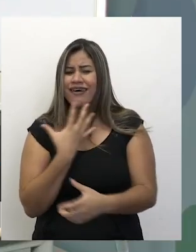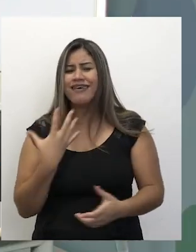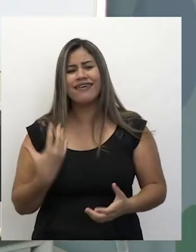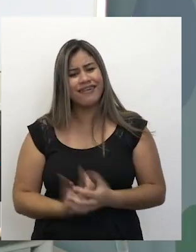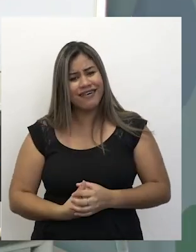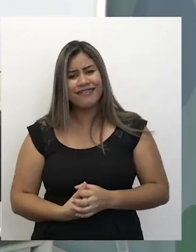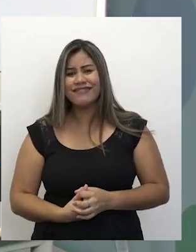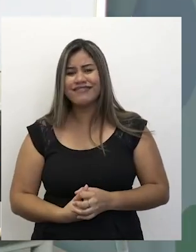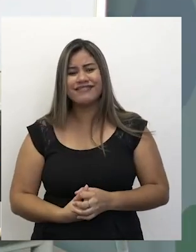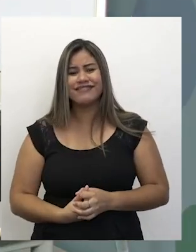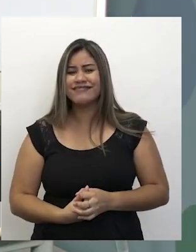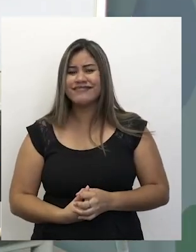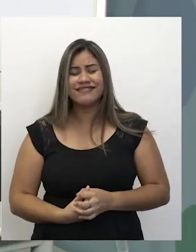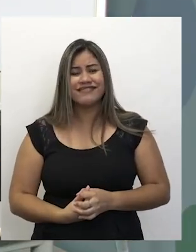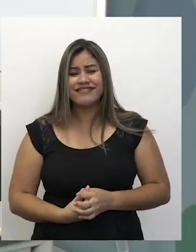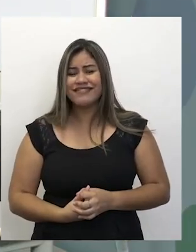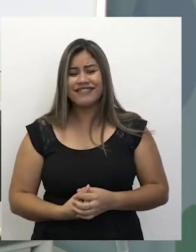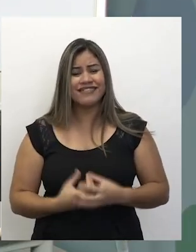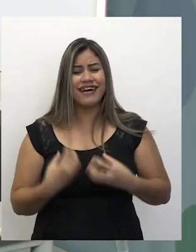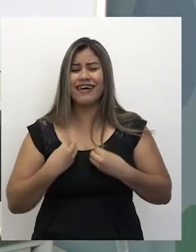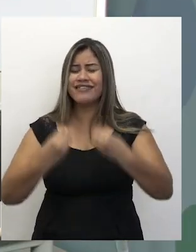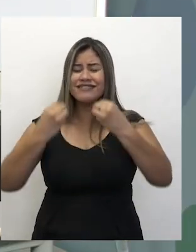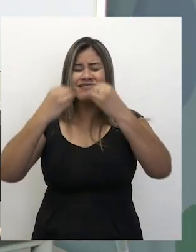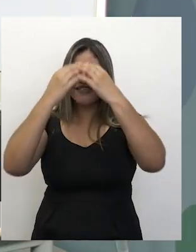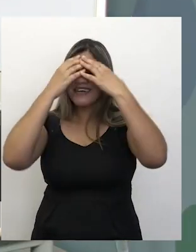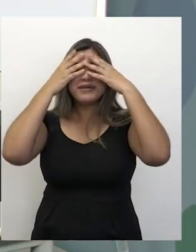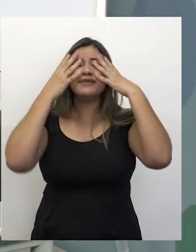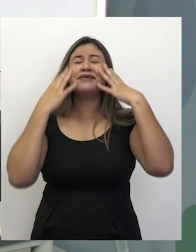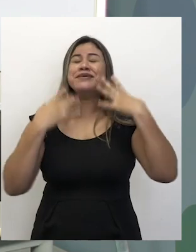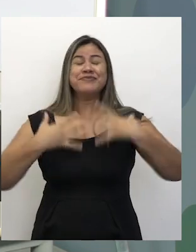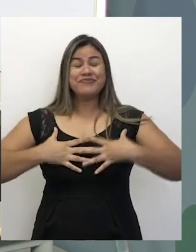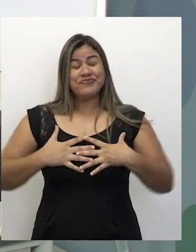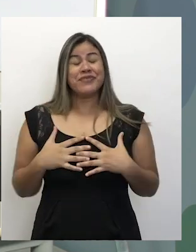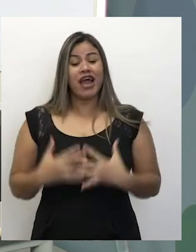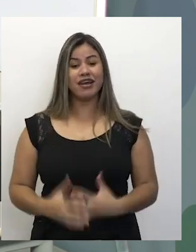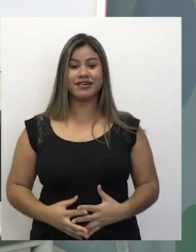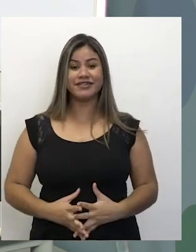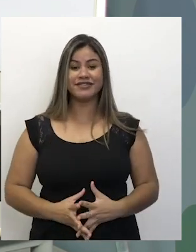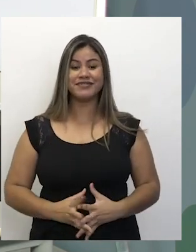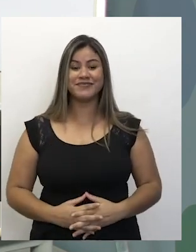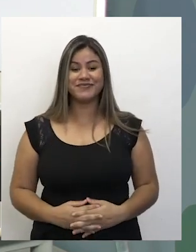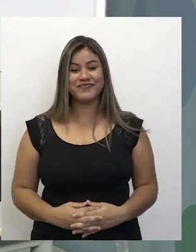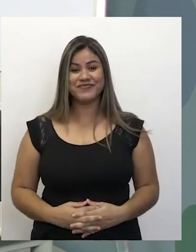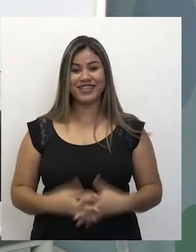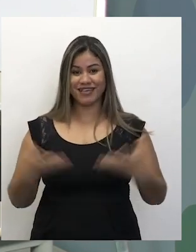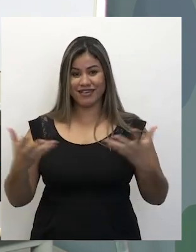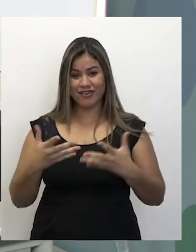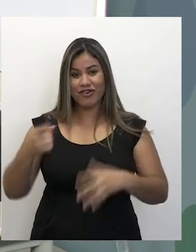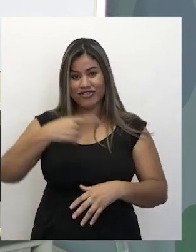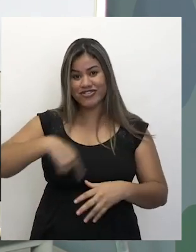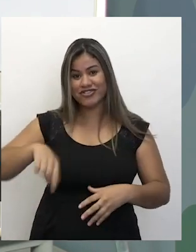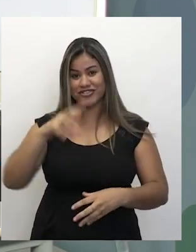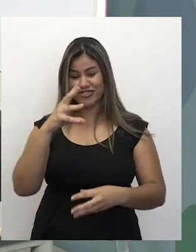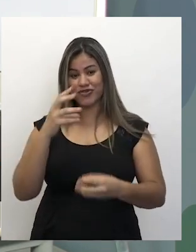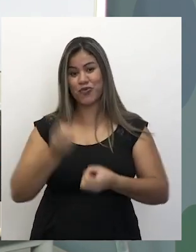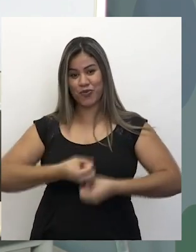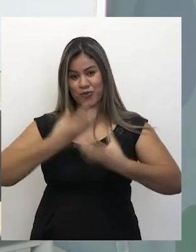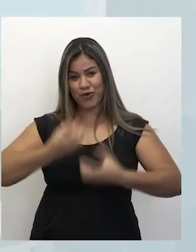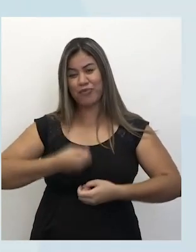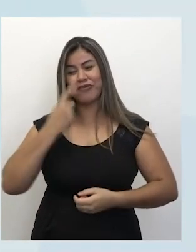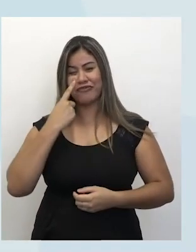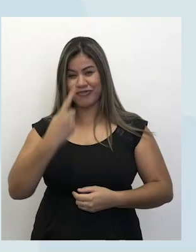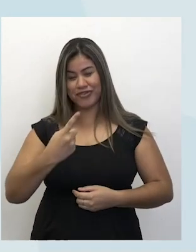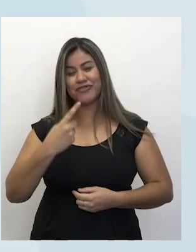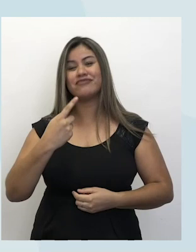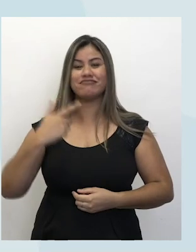uma toda vez que chorar com esse ficou embasbacado agora que nós entendemos o poema vamos na tela a